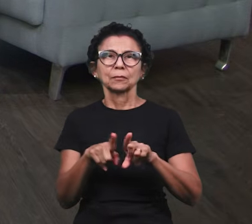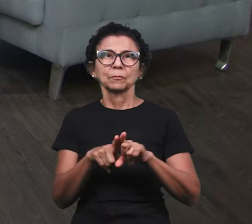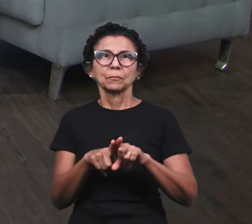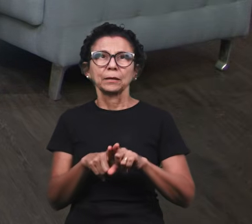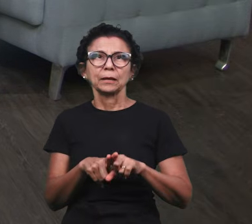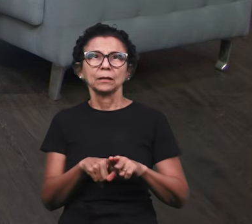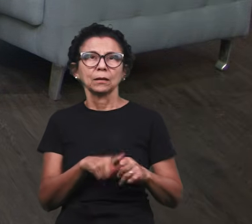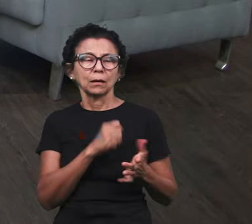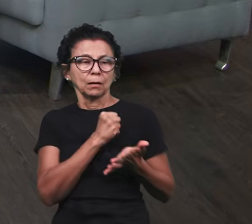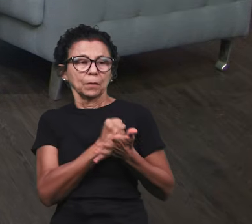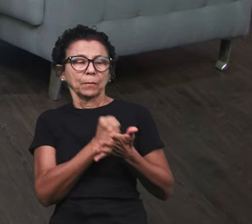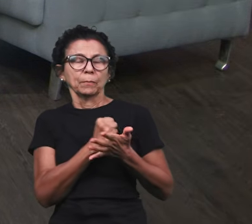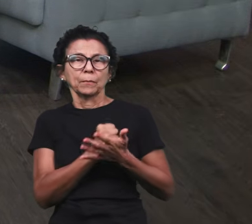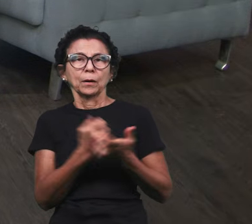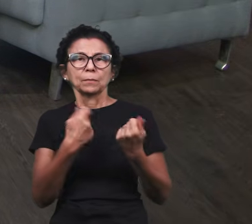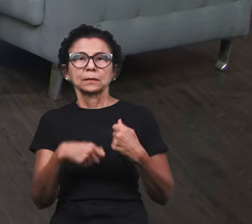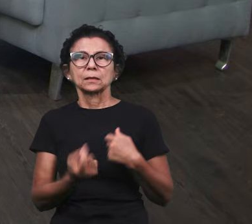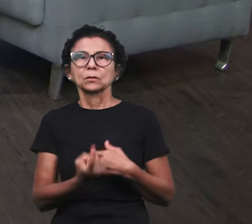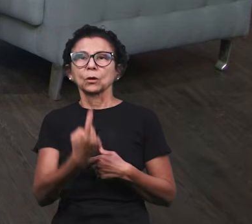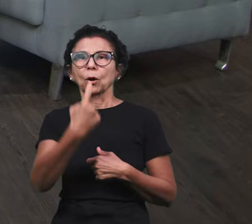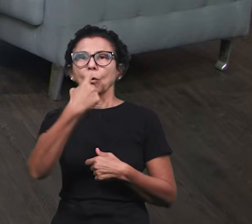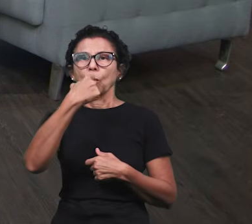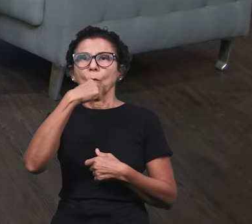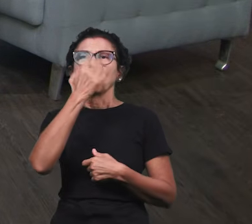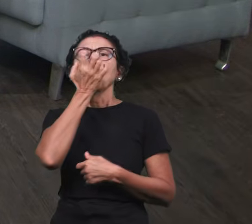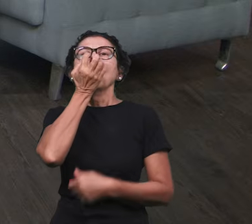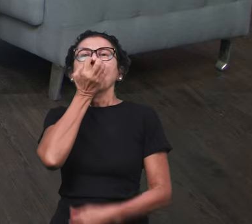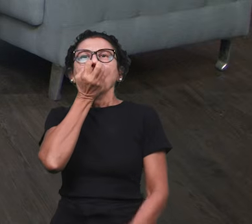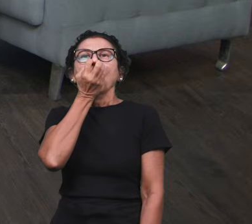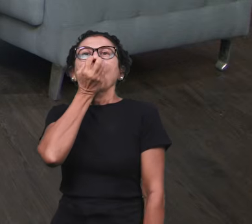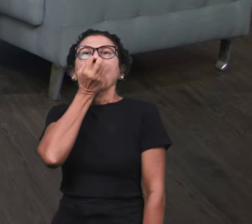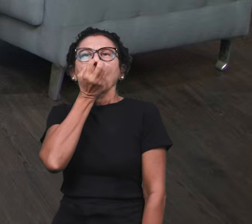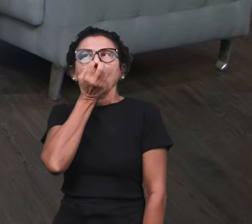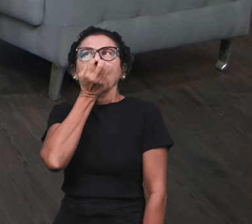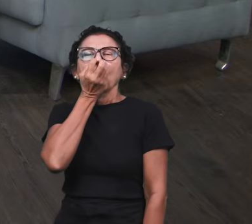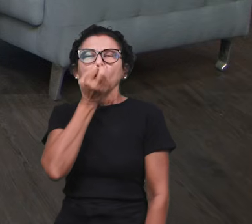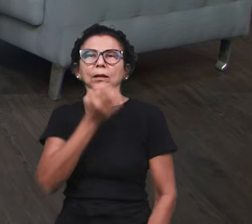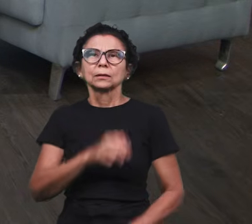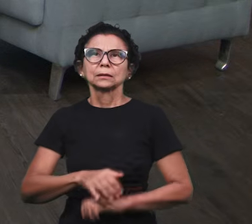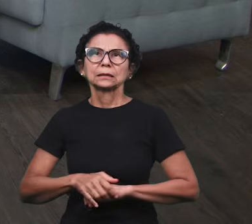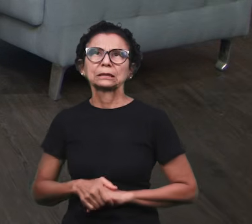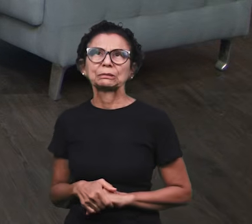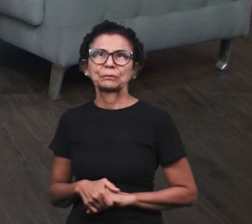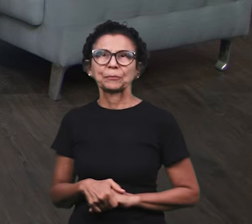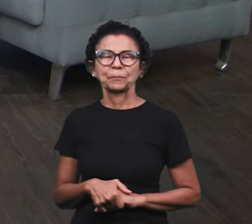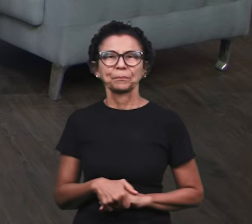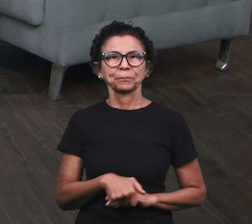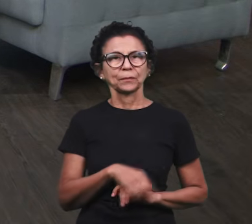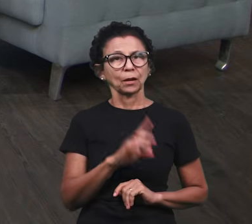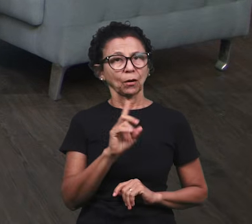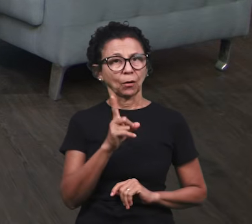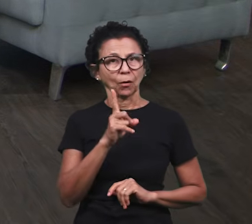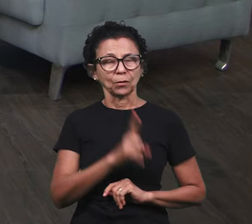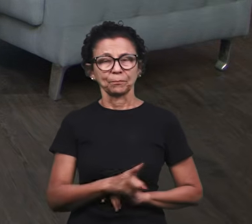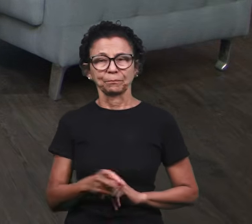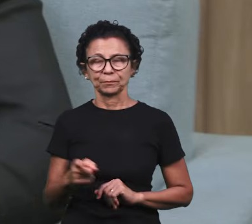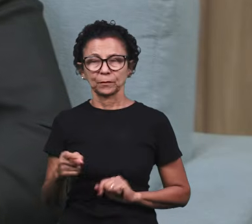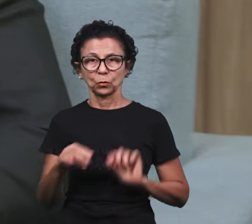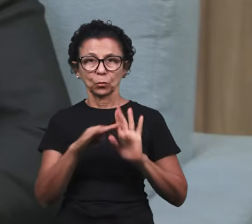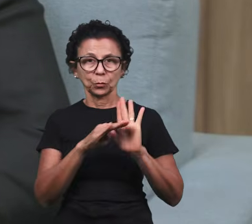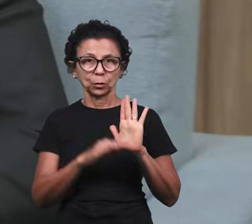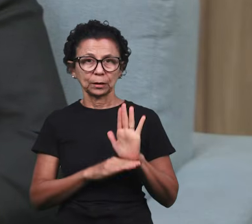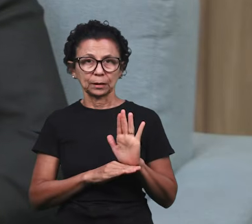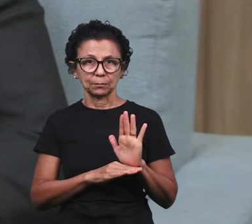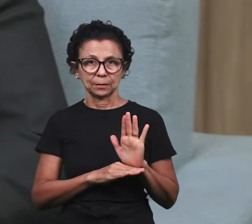milagre atrás de milagre. É isso mesmo. Só para os irmãos terem ideia do que é 5 minutos, desde que nós iniciamos o programa, agora,